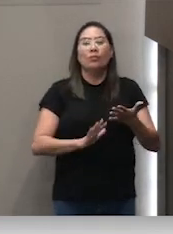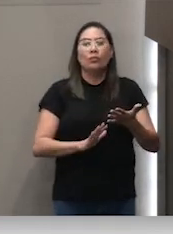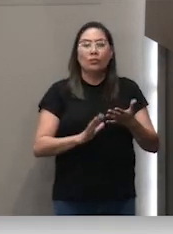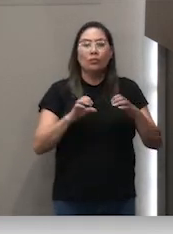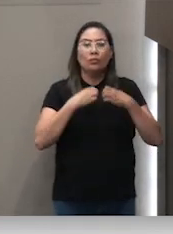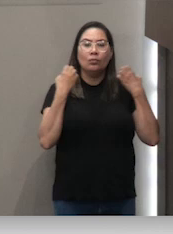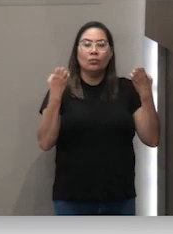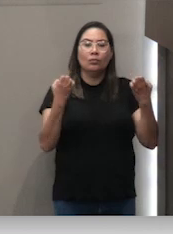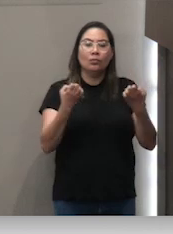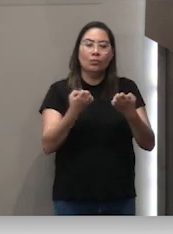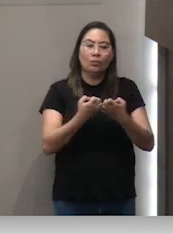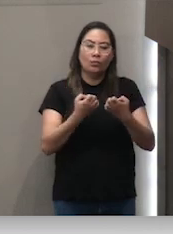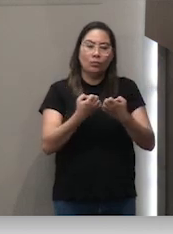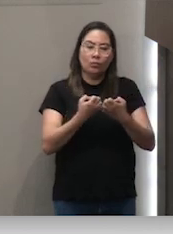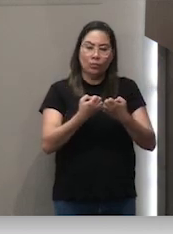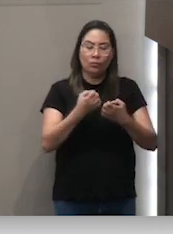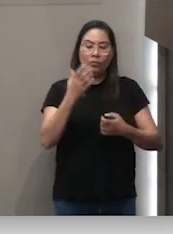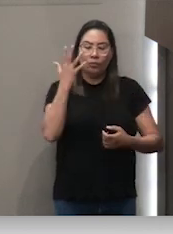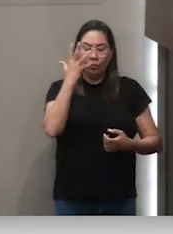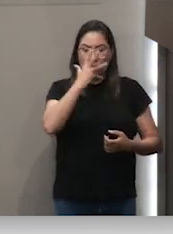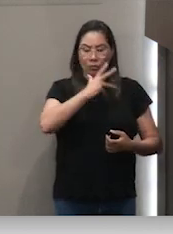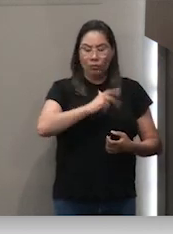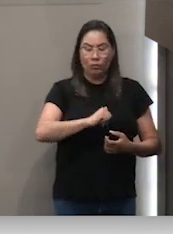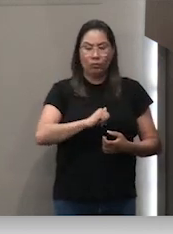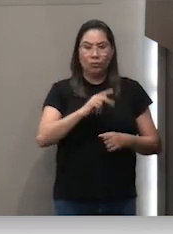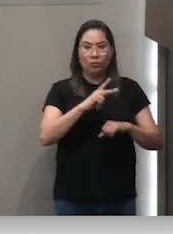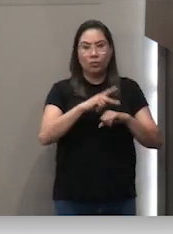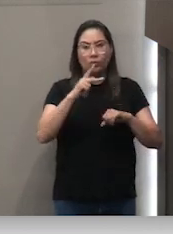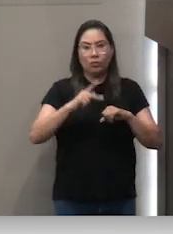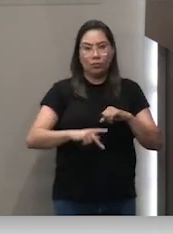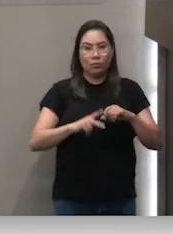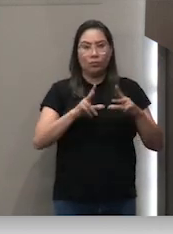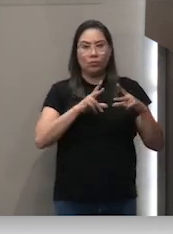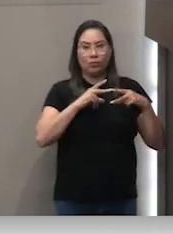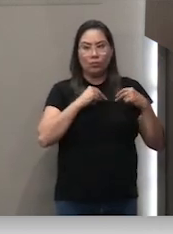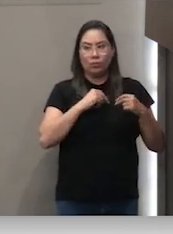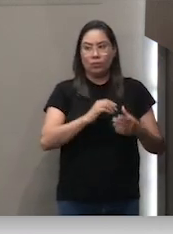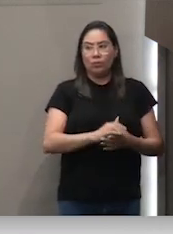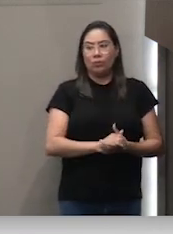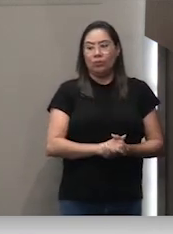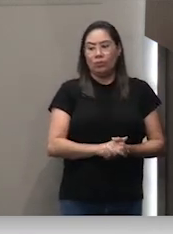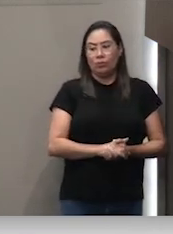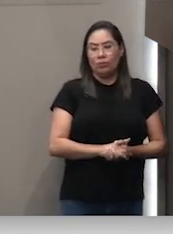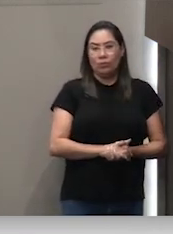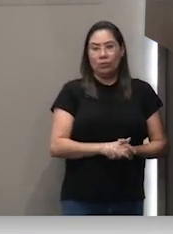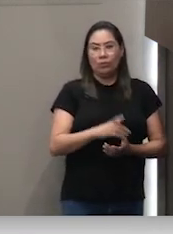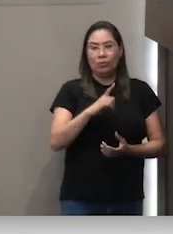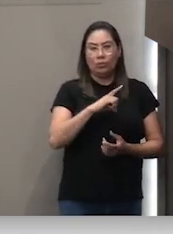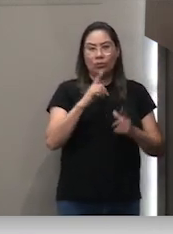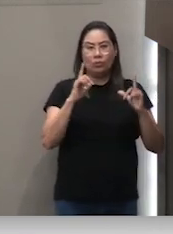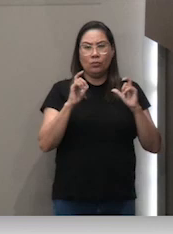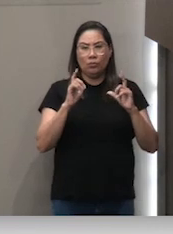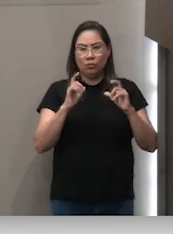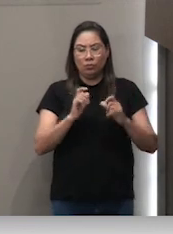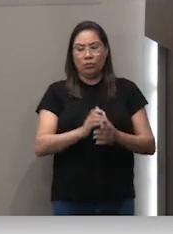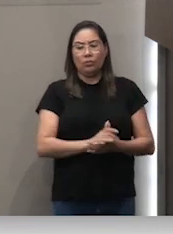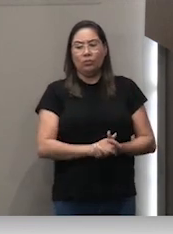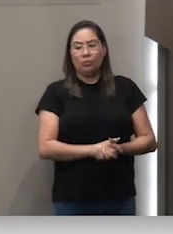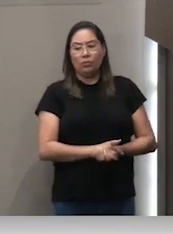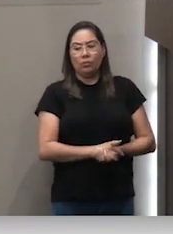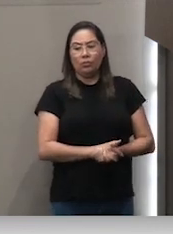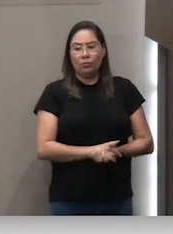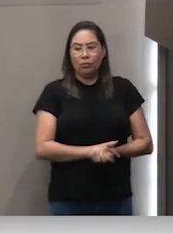num evento glorioso e bonito, como o Passo Fundo merece. Miquel, não sei se tem alguma foto ali, por gentileza.